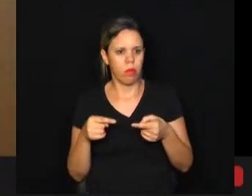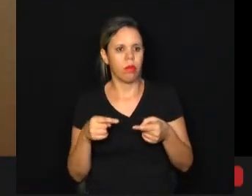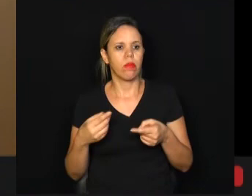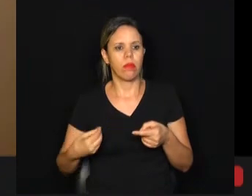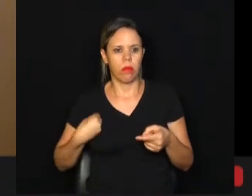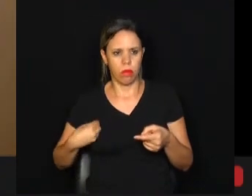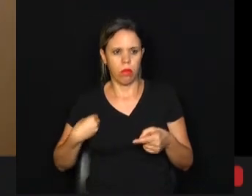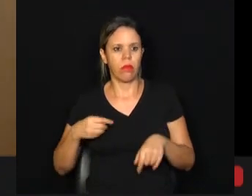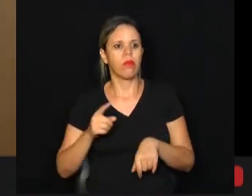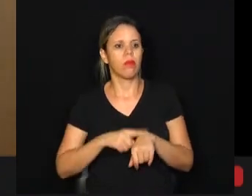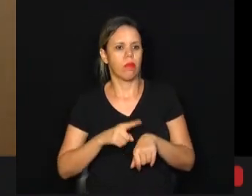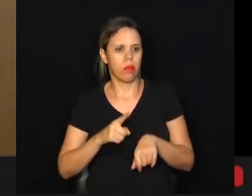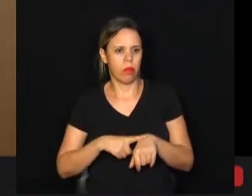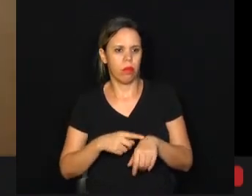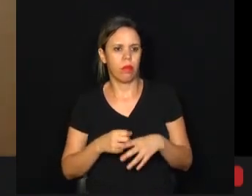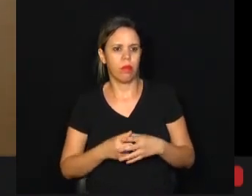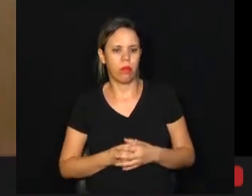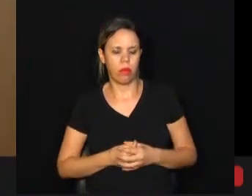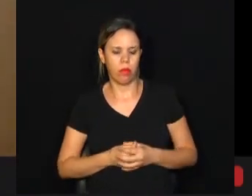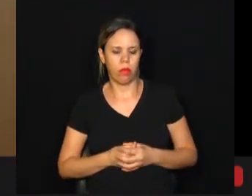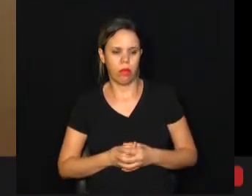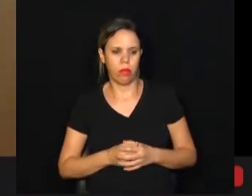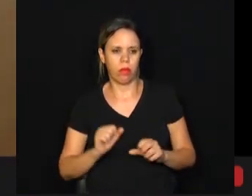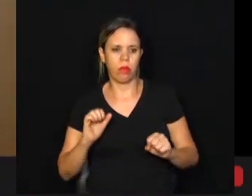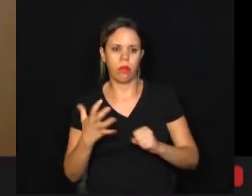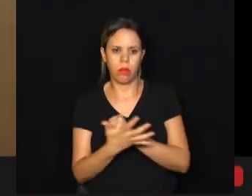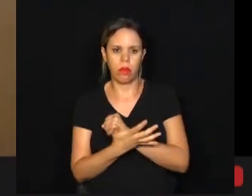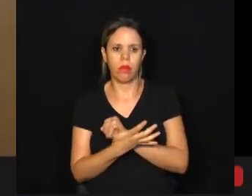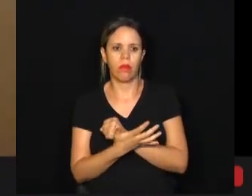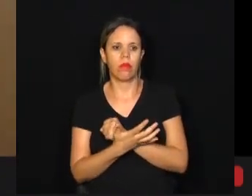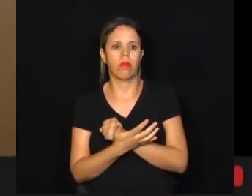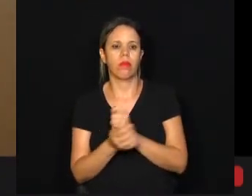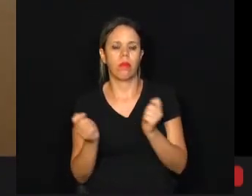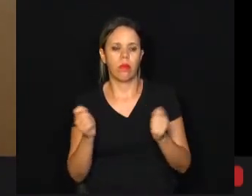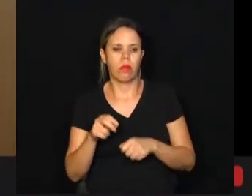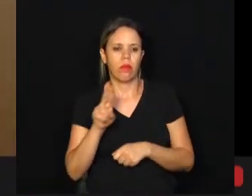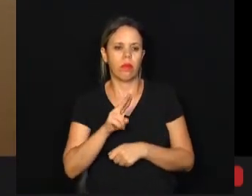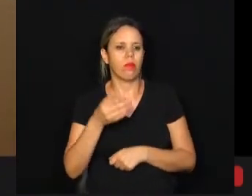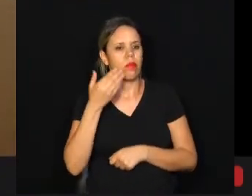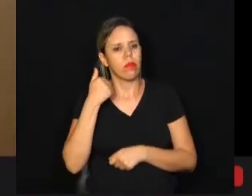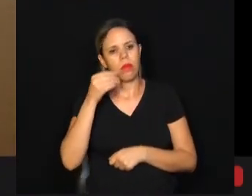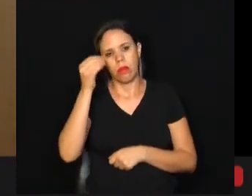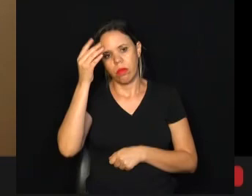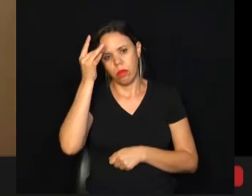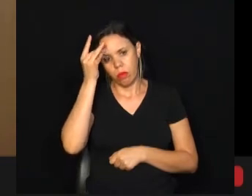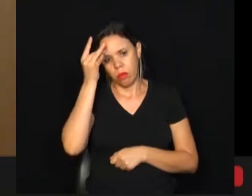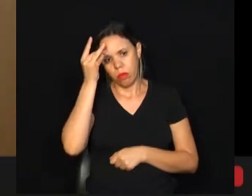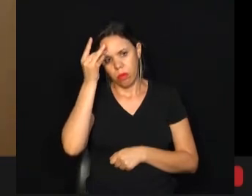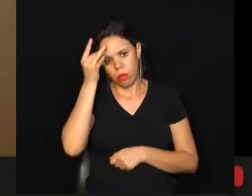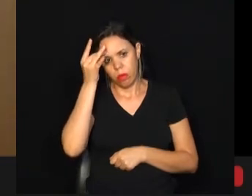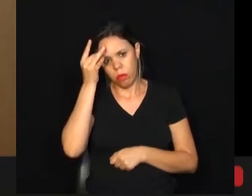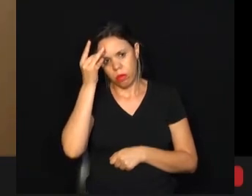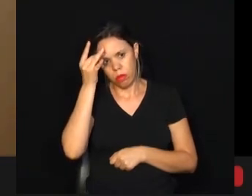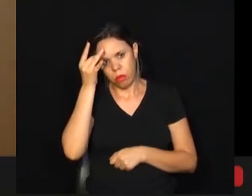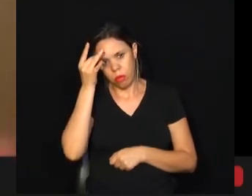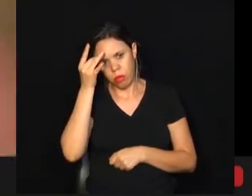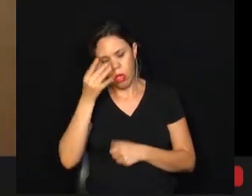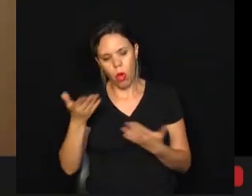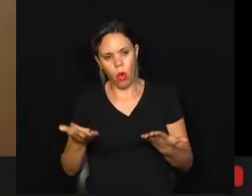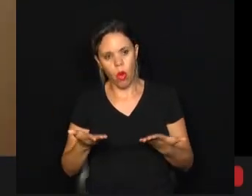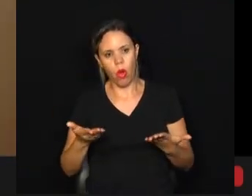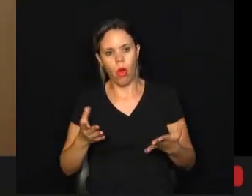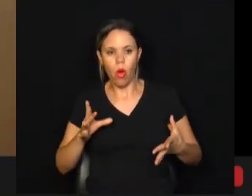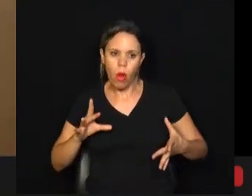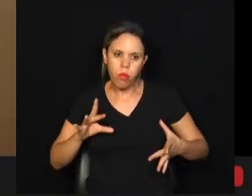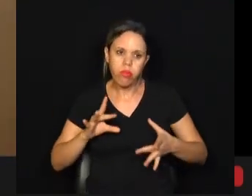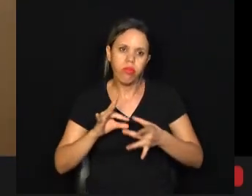vivendo um momento em que essa pandemia, se ela serve para alguma coisa, ela serve para dizer, ou a gente se dá as